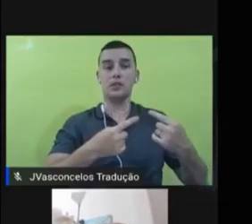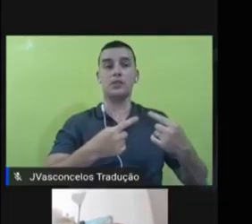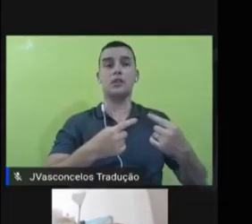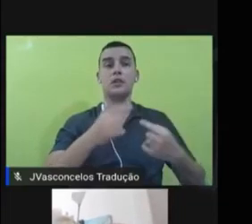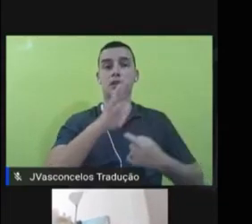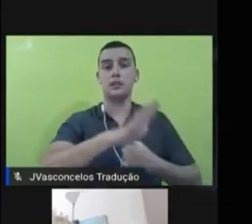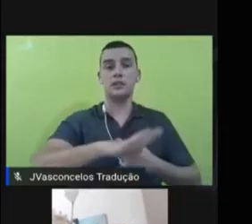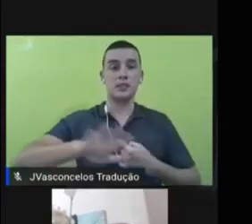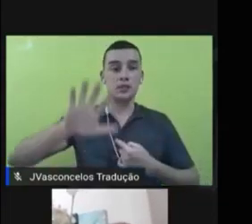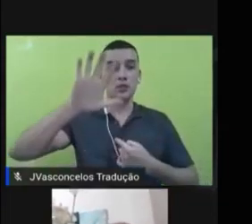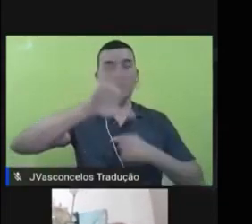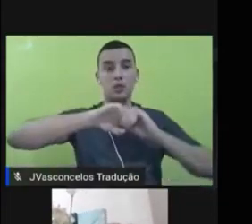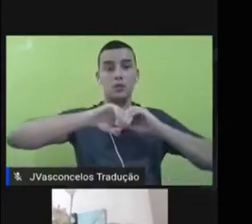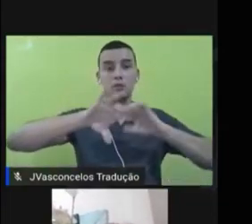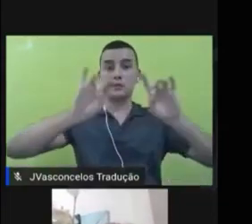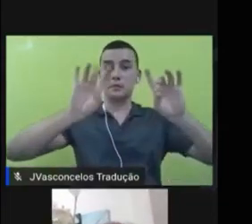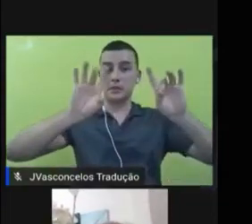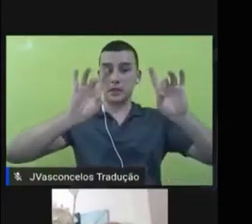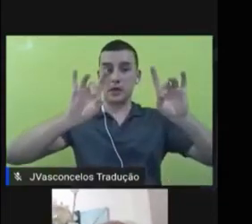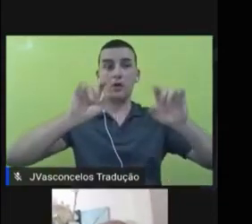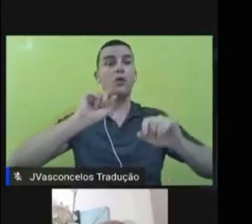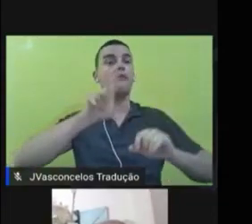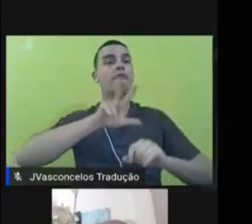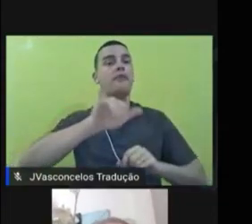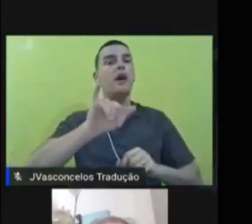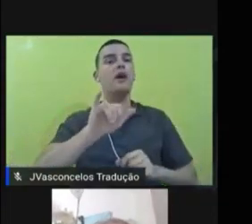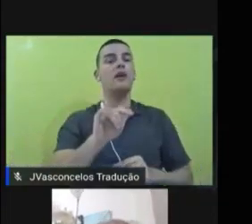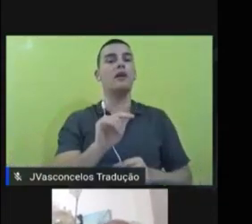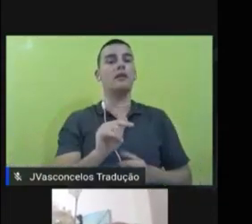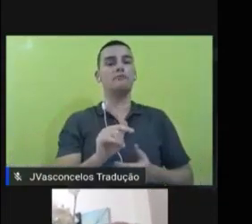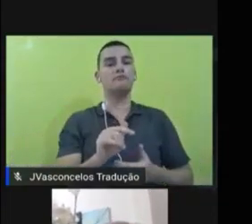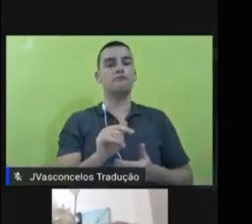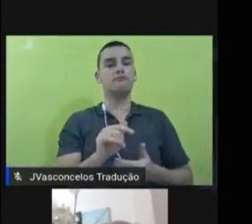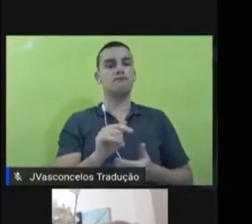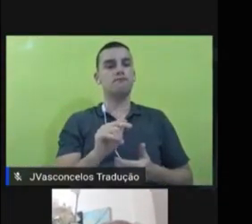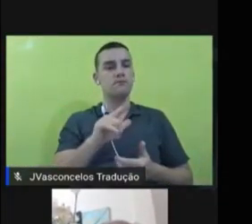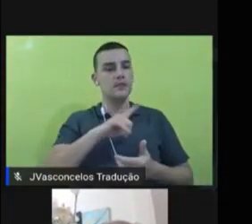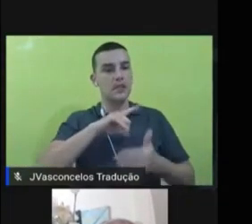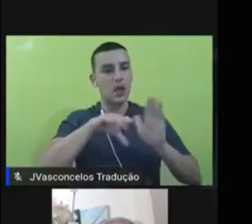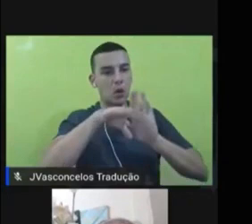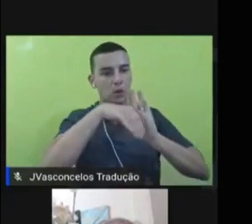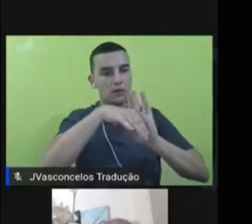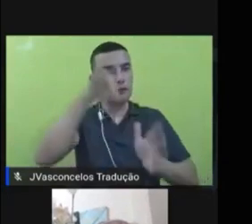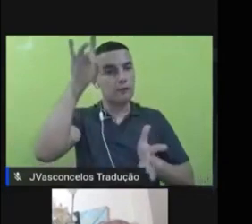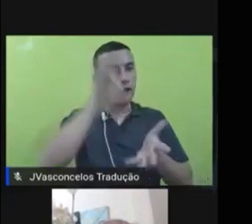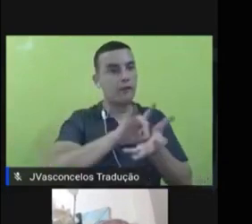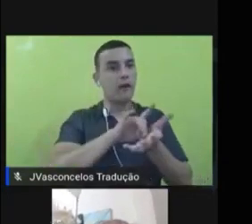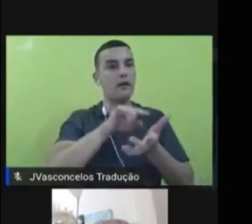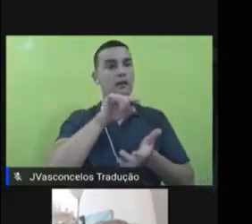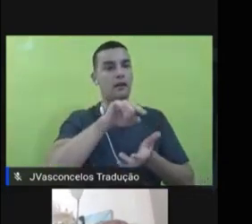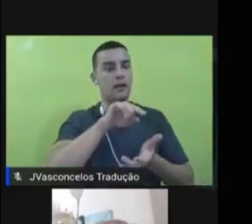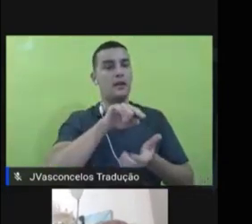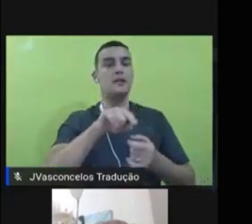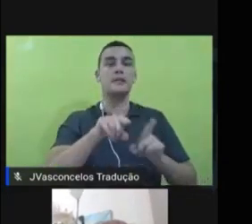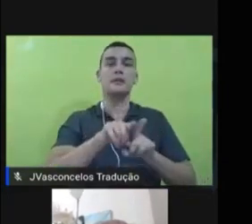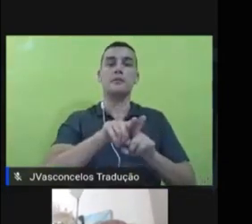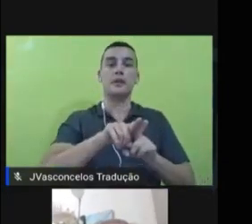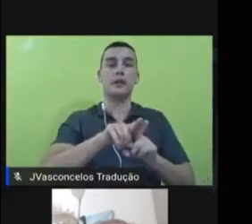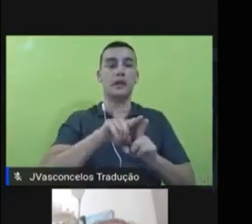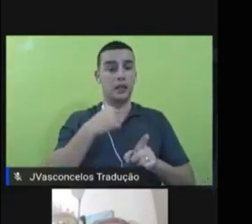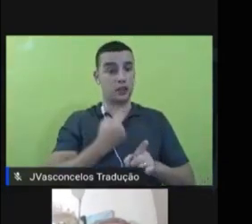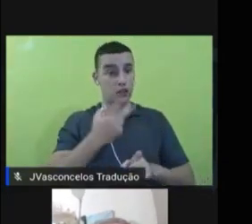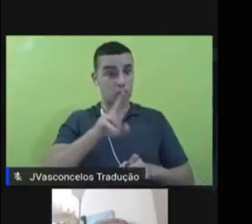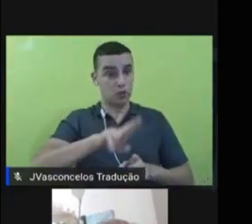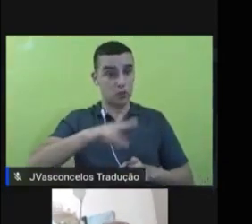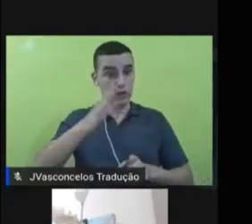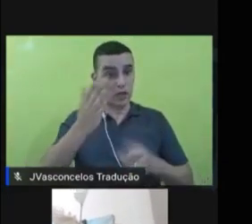educação especial que vai, na realidade, definir de uma forma como até utilizamos na contemporaneidade,